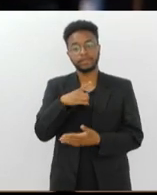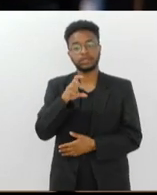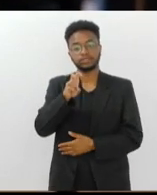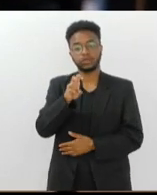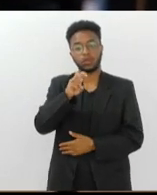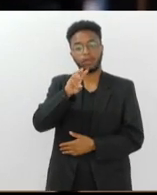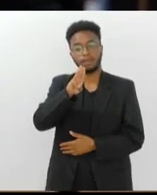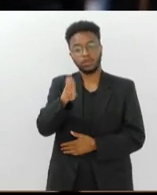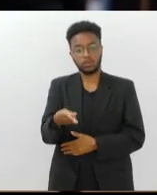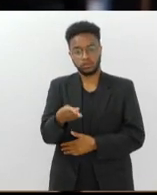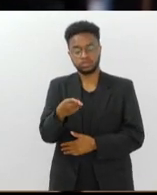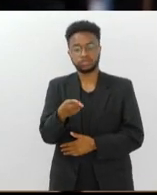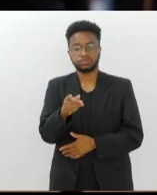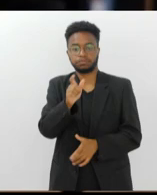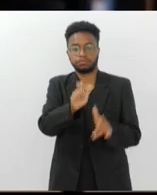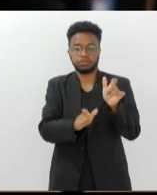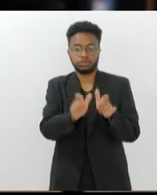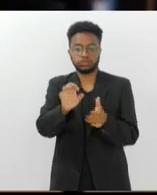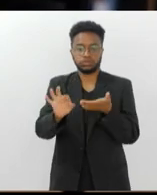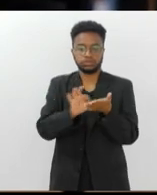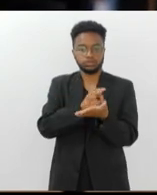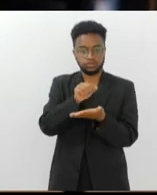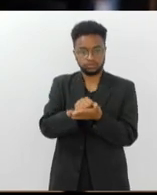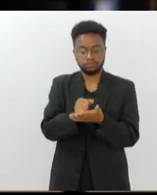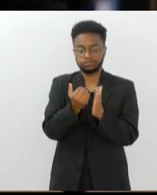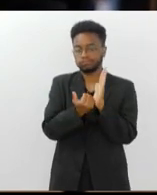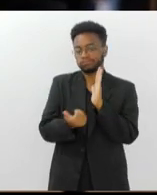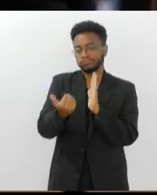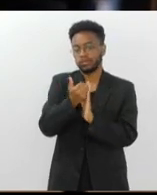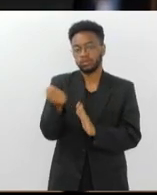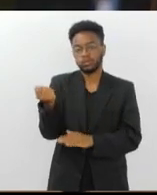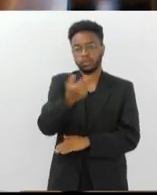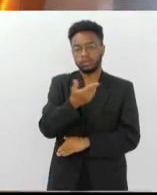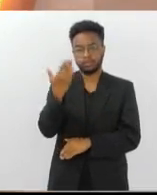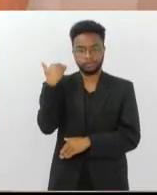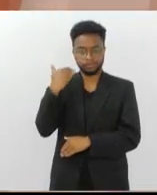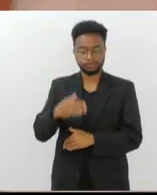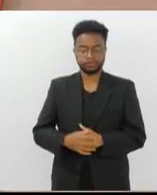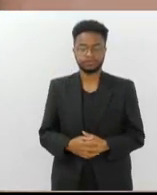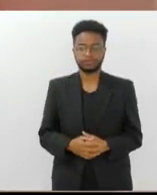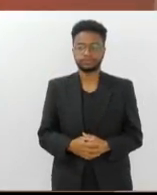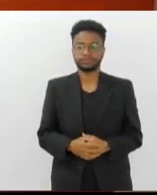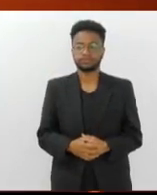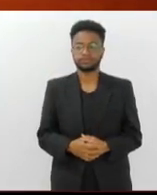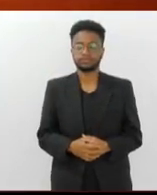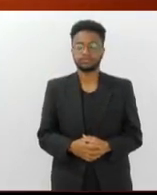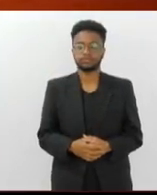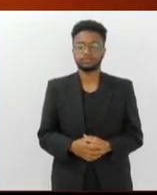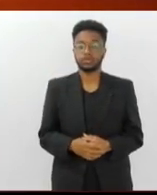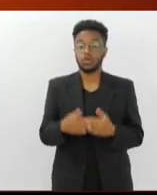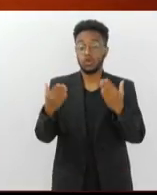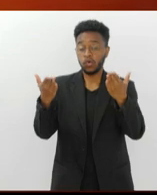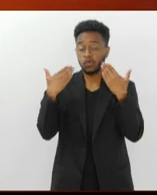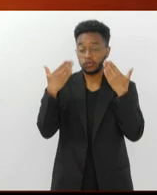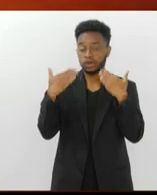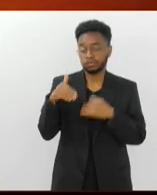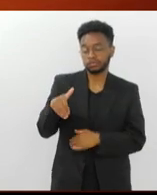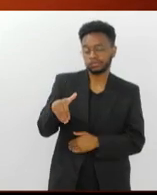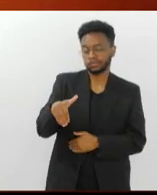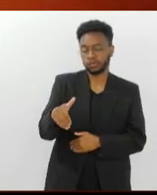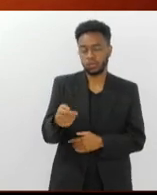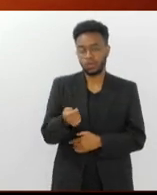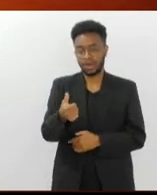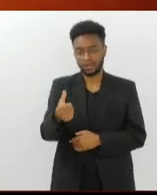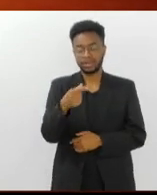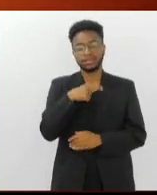5.055.699 pessoas estão inscritas, superando as últimas edições. À medida que o verão se aproxima, vão se